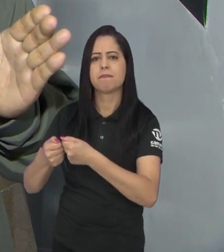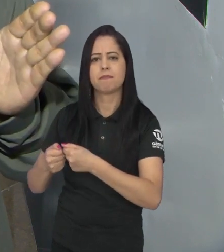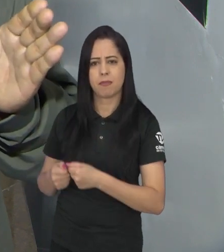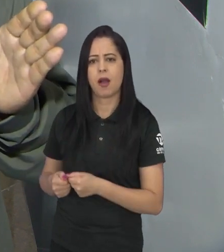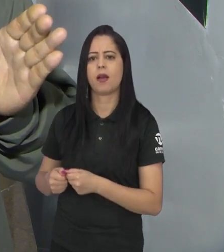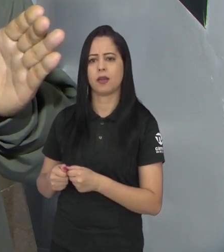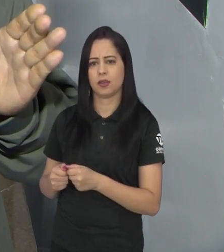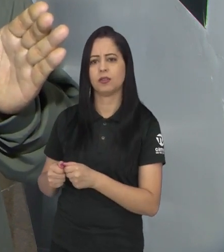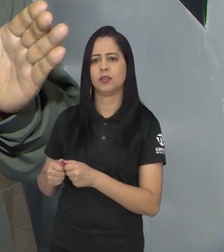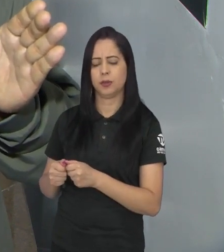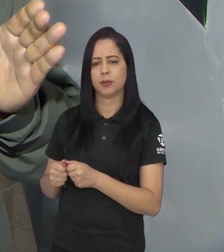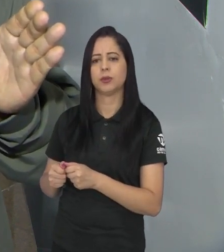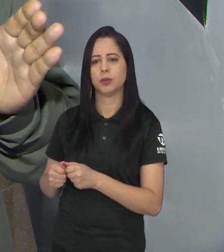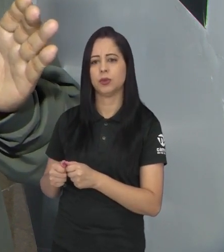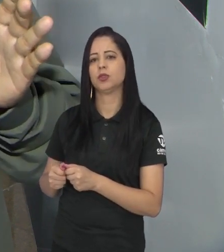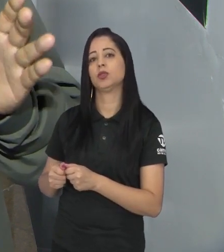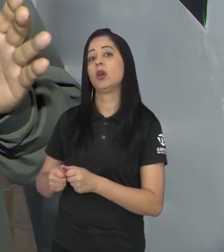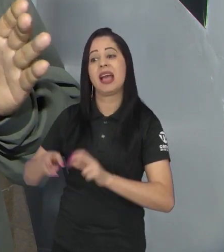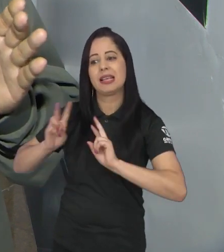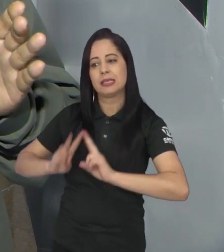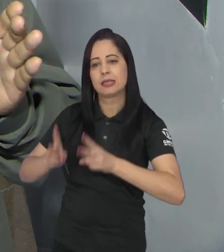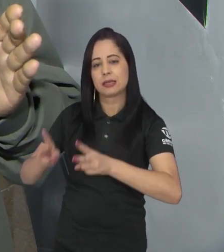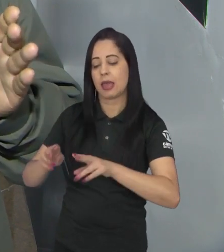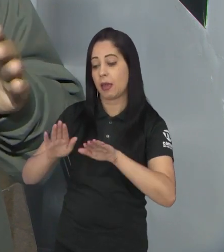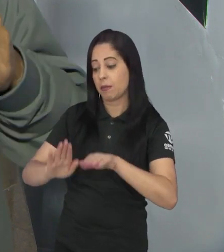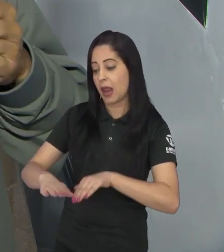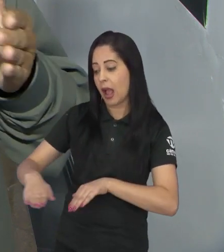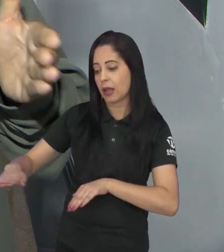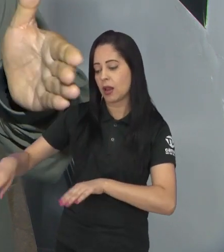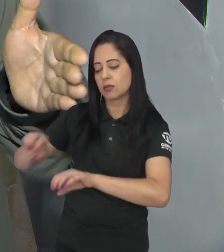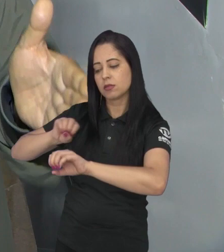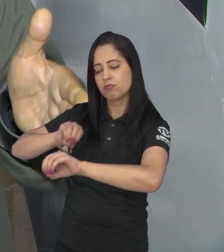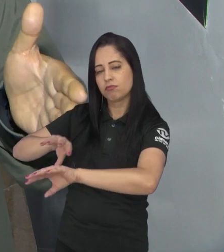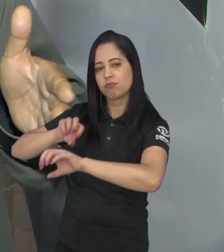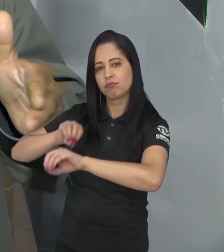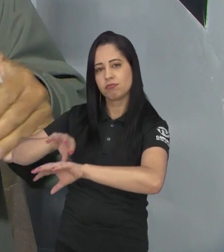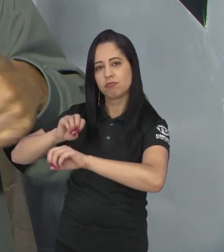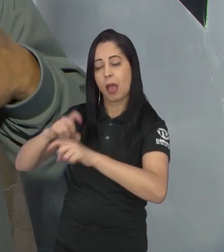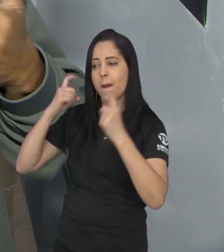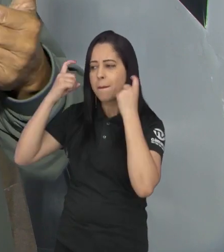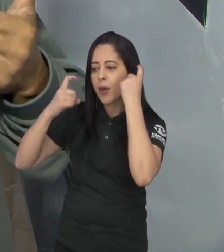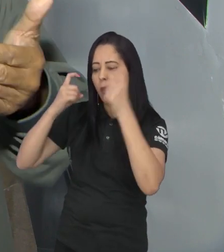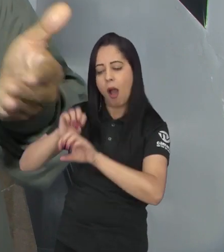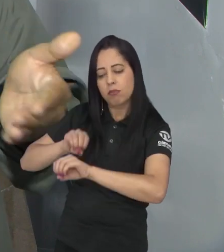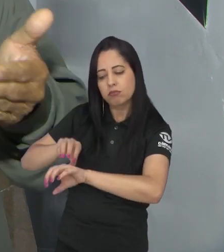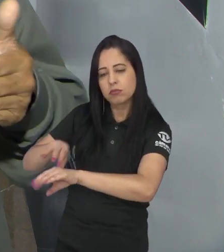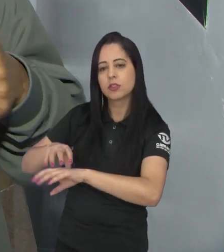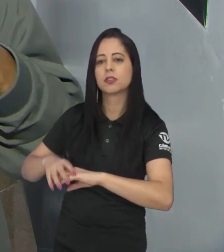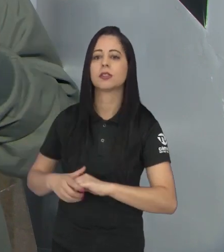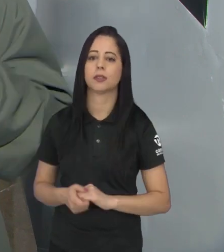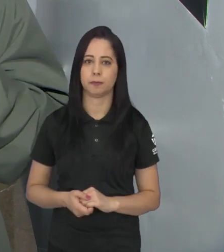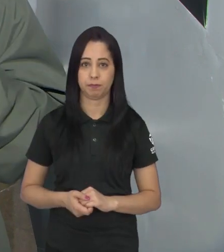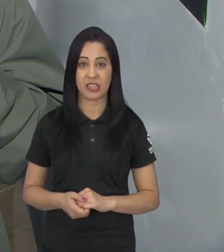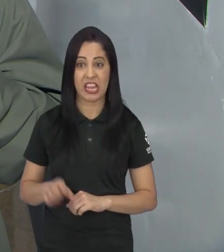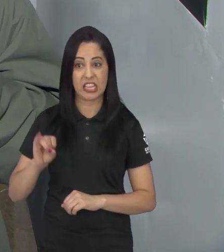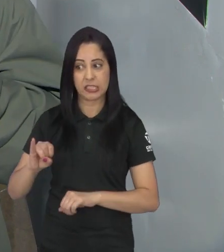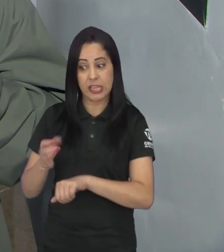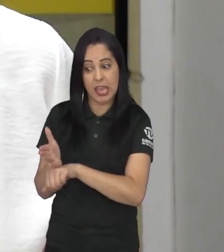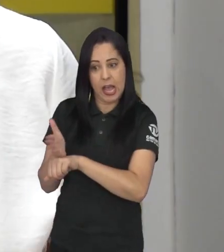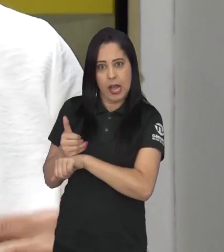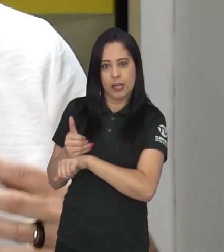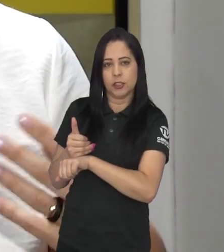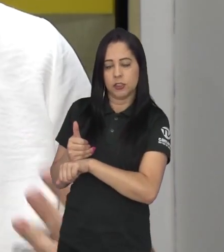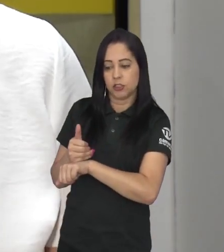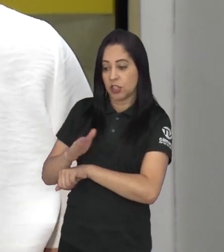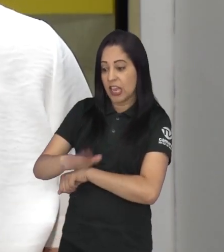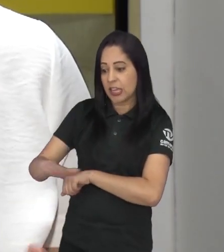fantástico essa questão de você, desde criança, estar preocupando com essa questão.